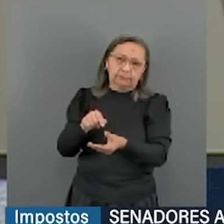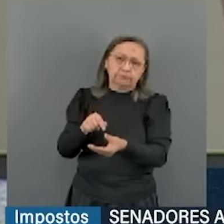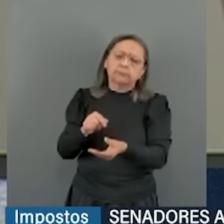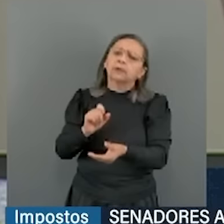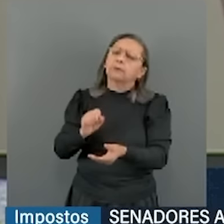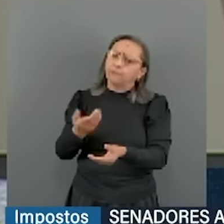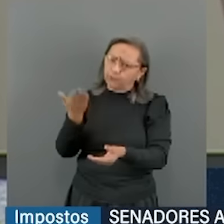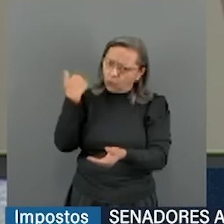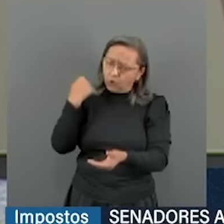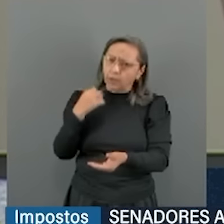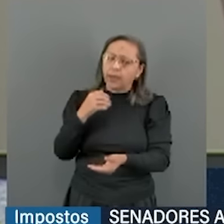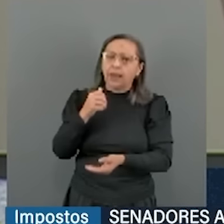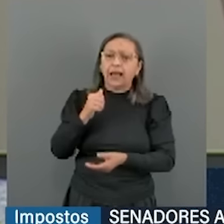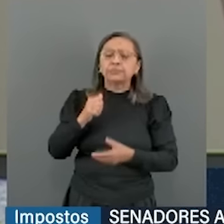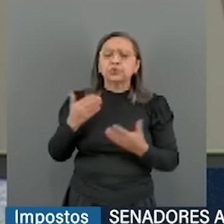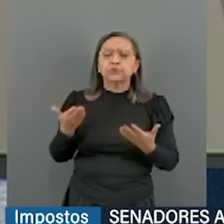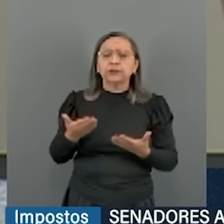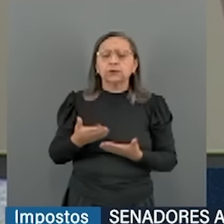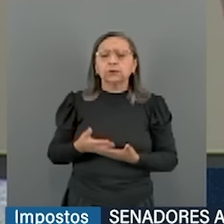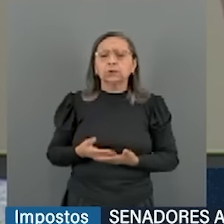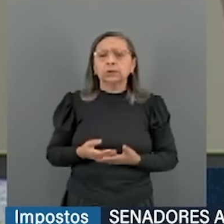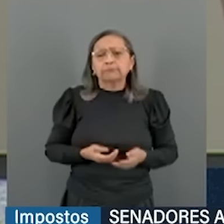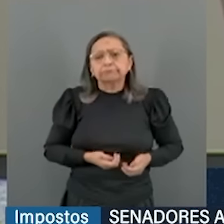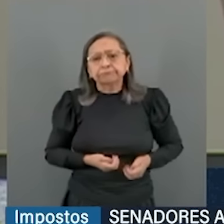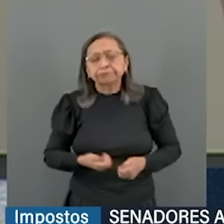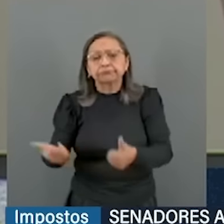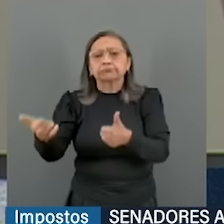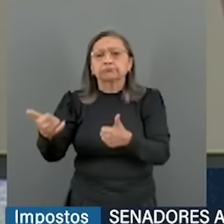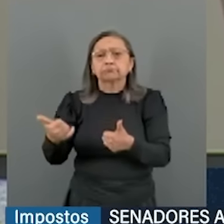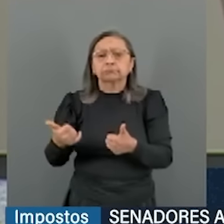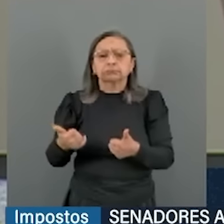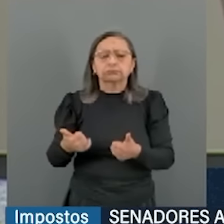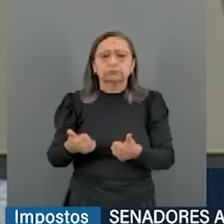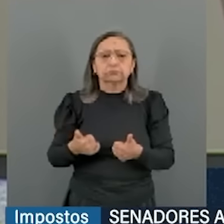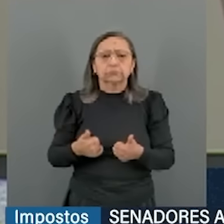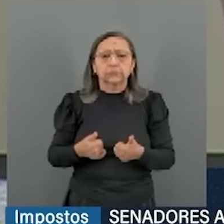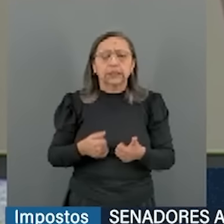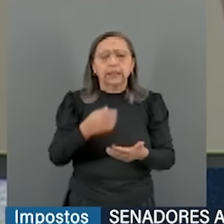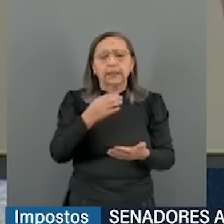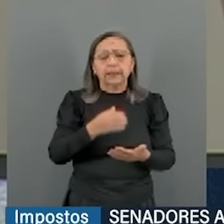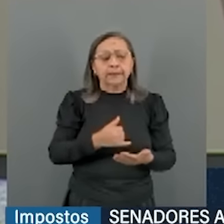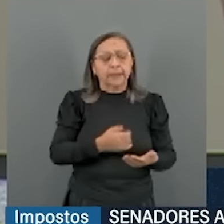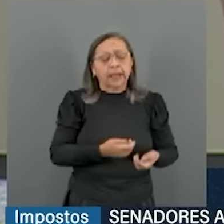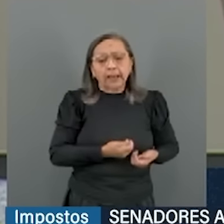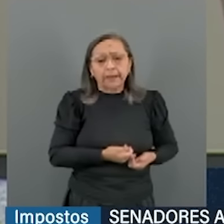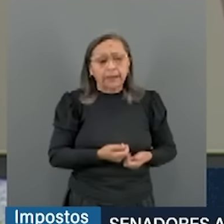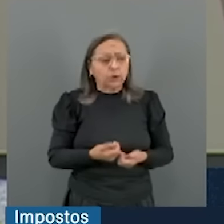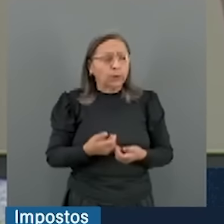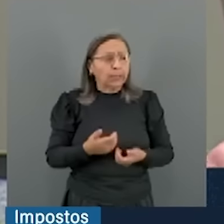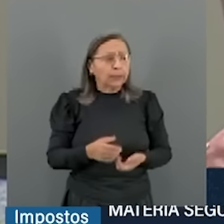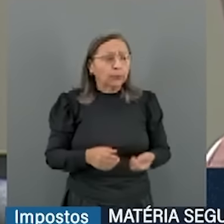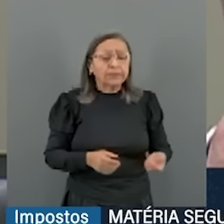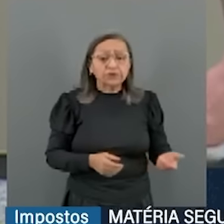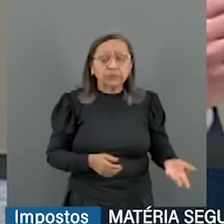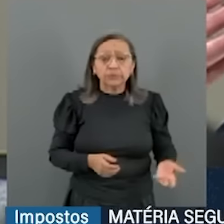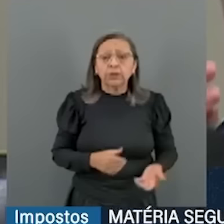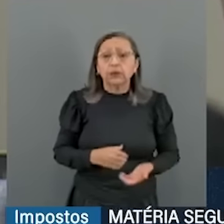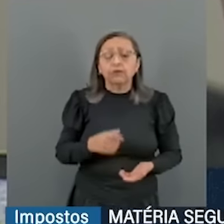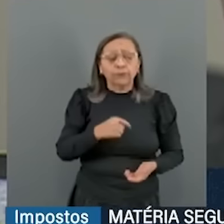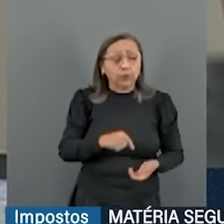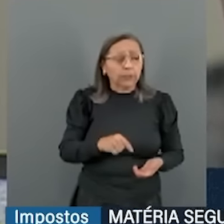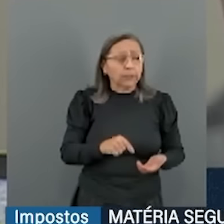foi absolvido em diversas instâncias, em diferentes juízos e